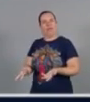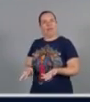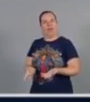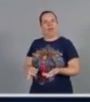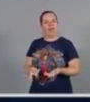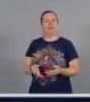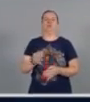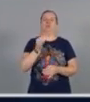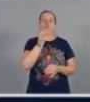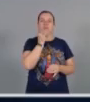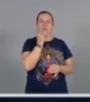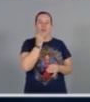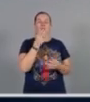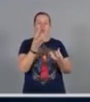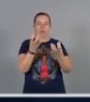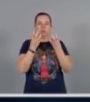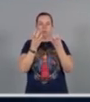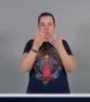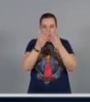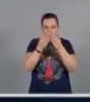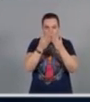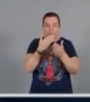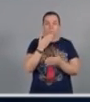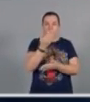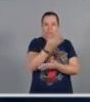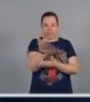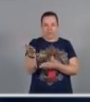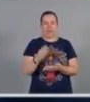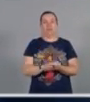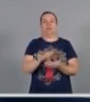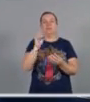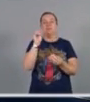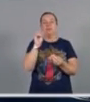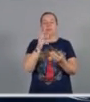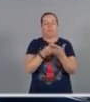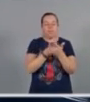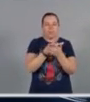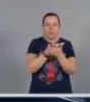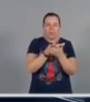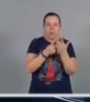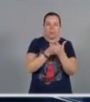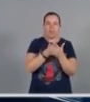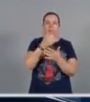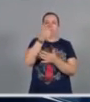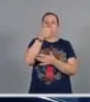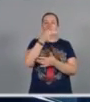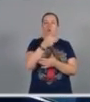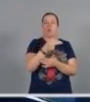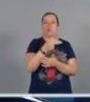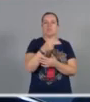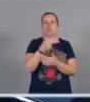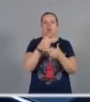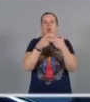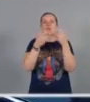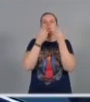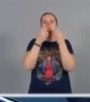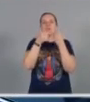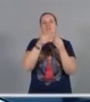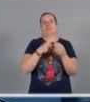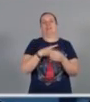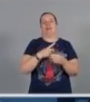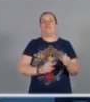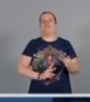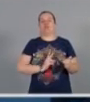isso vai no ônibus e você vai tentar achar 12 e quando alguém te jogar na cara um defeito você vai dizer tá bom